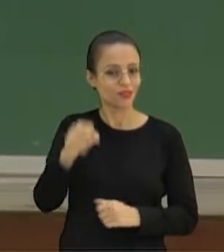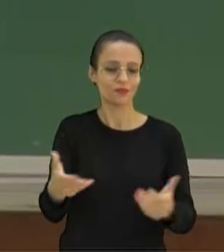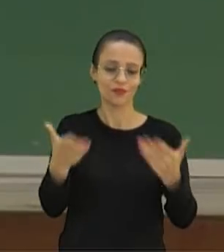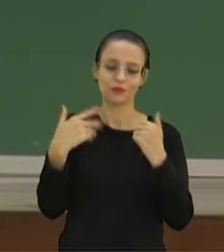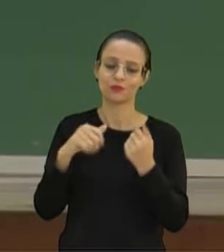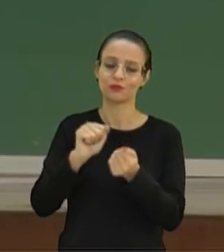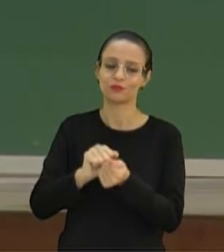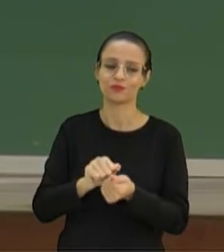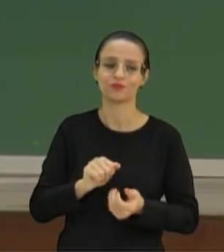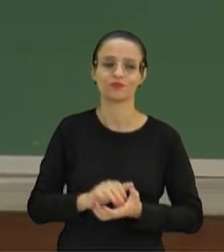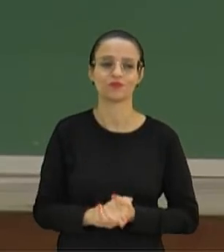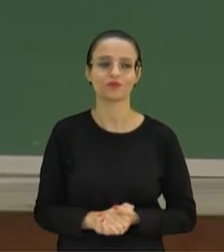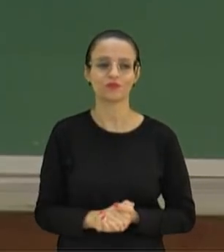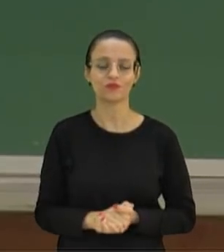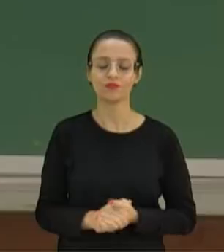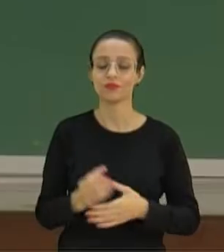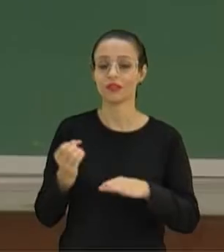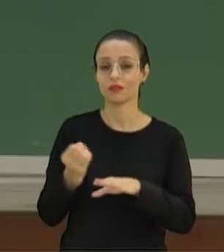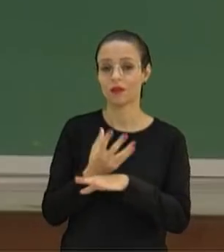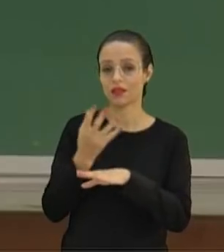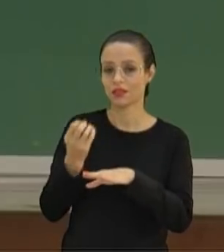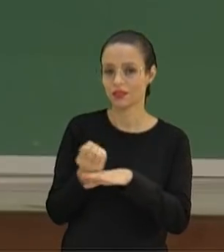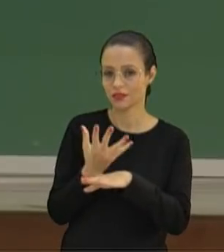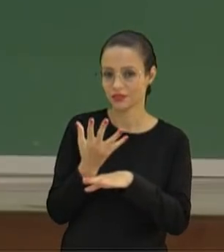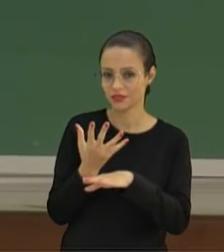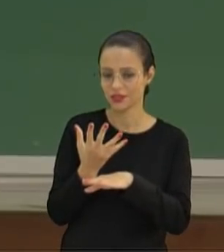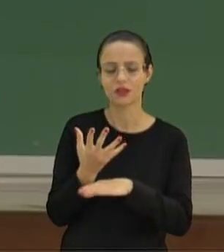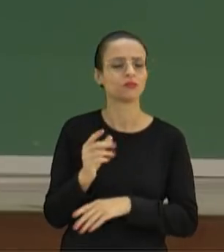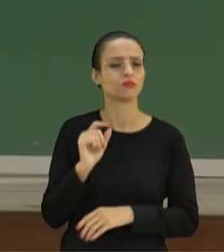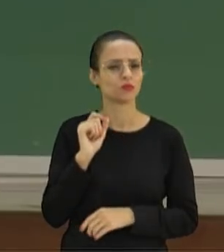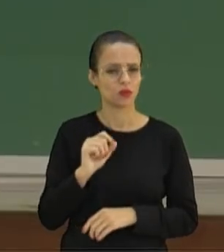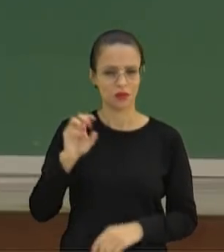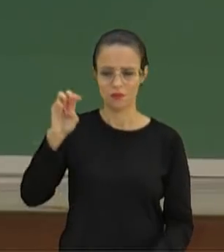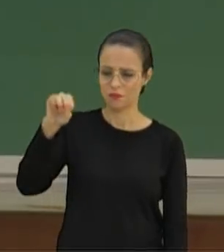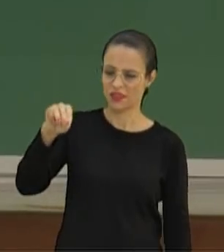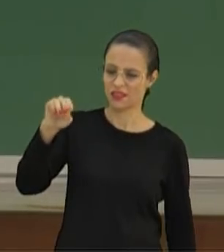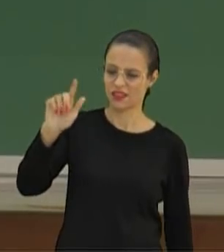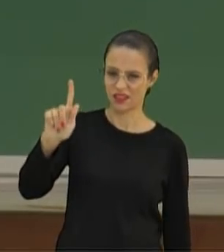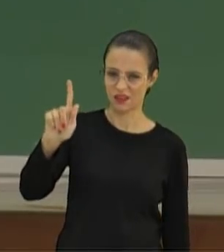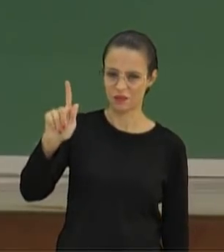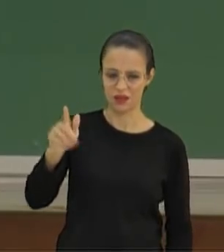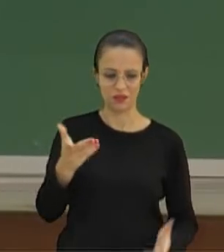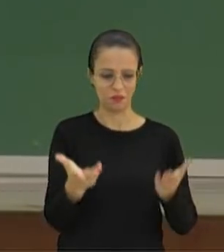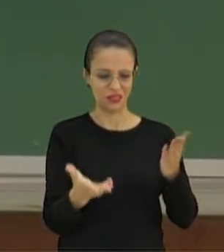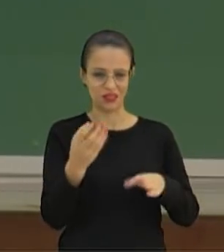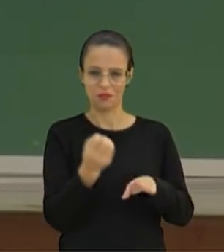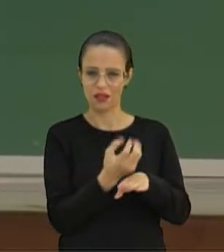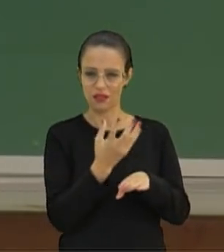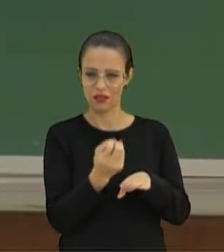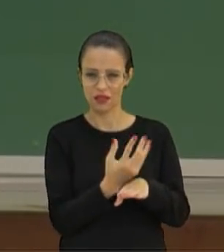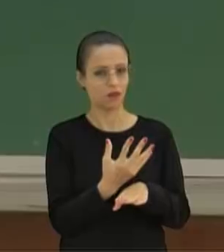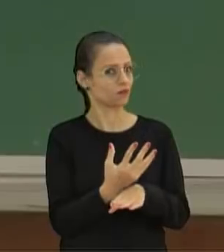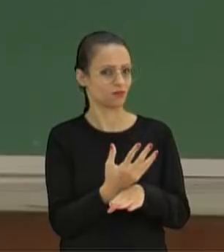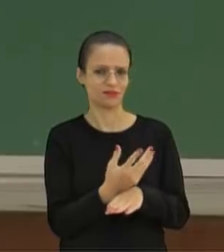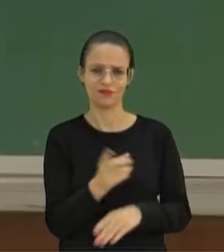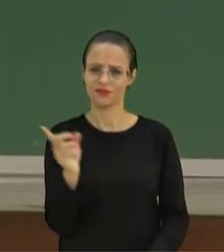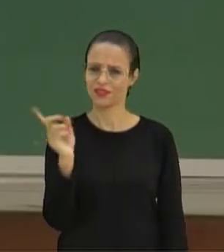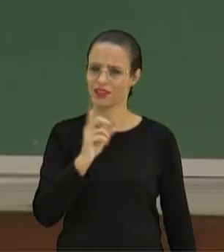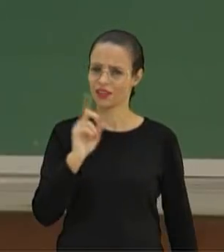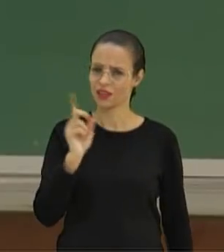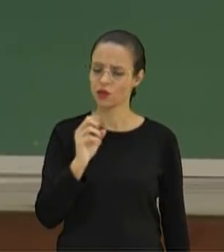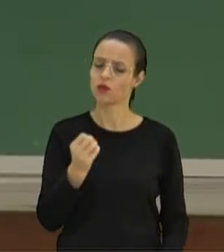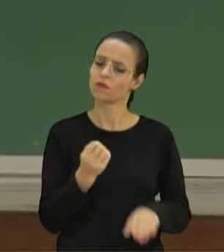comigo, ó. A baleia. Eu vou usar o miligrama para pesar uma baleia? Não,